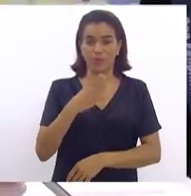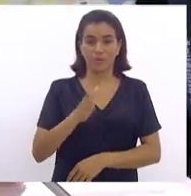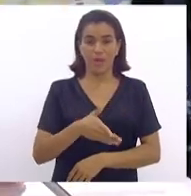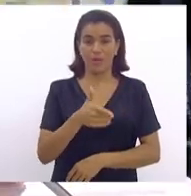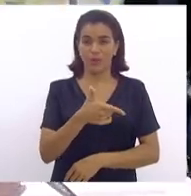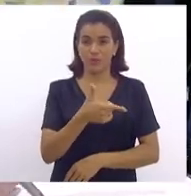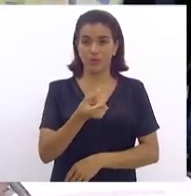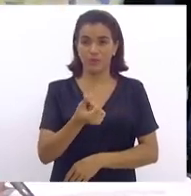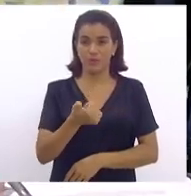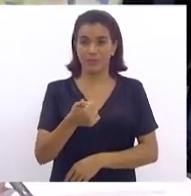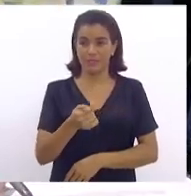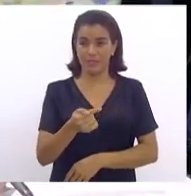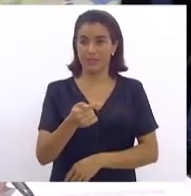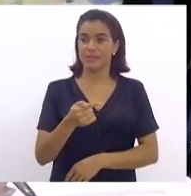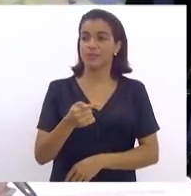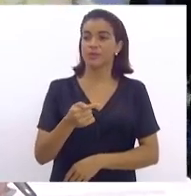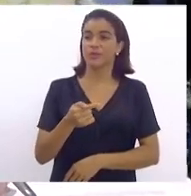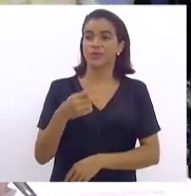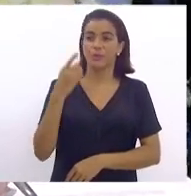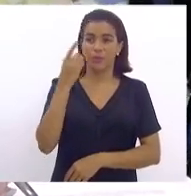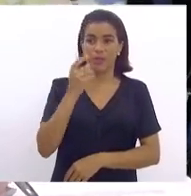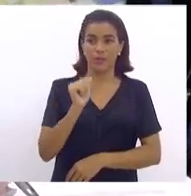2413/2017 do deputado Átila.